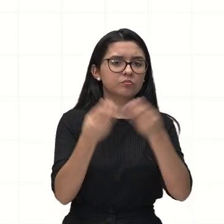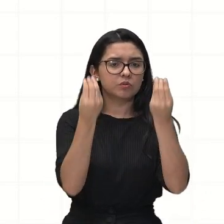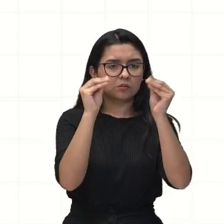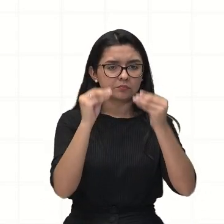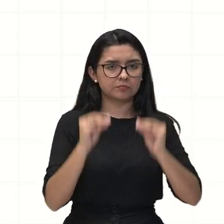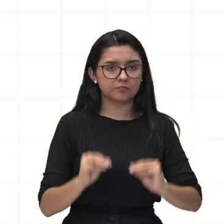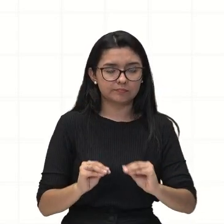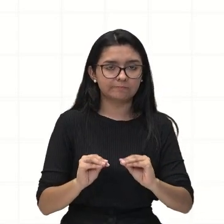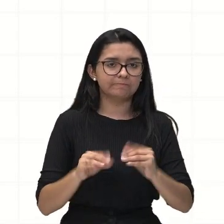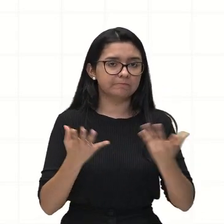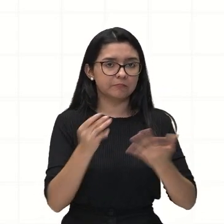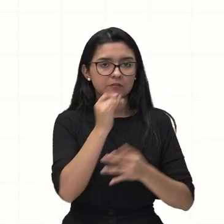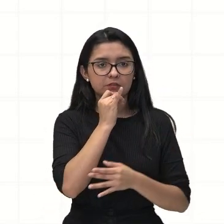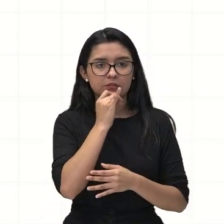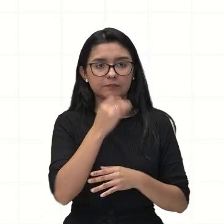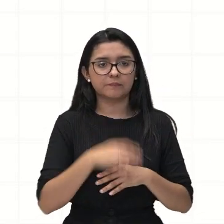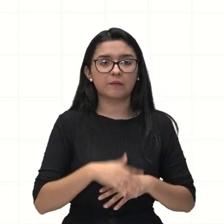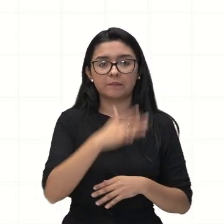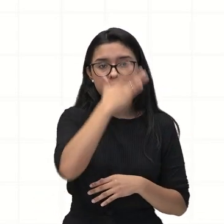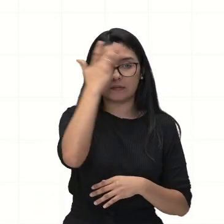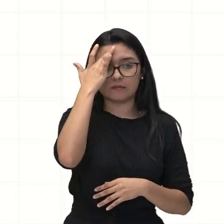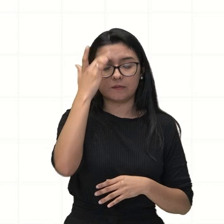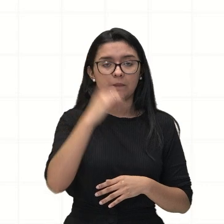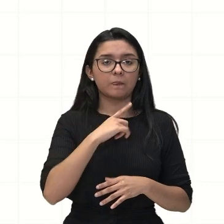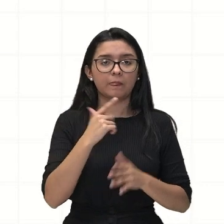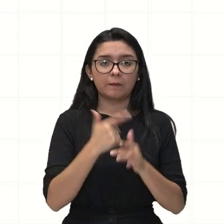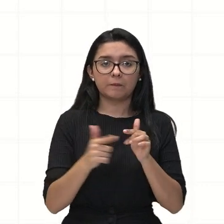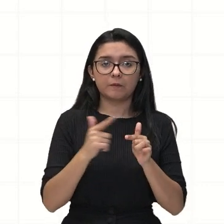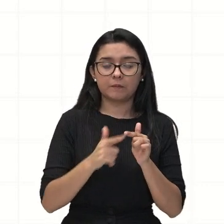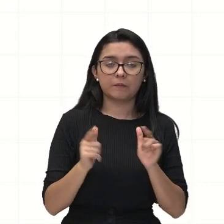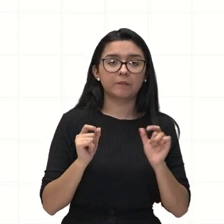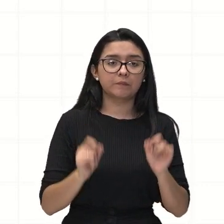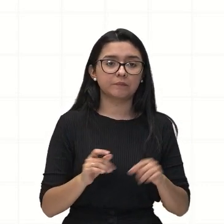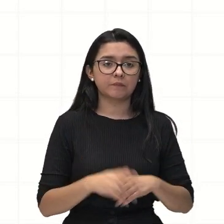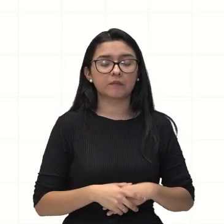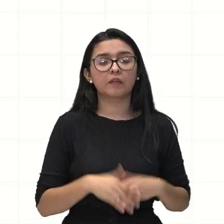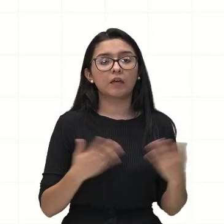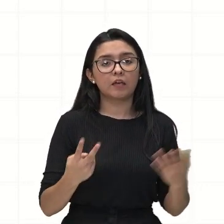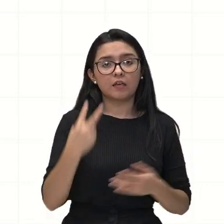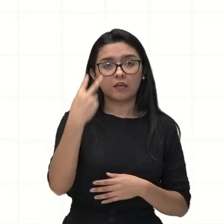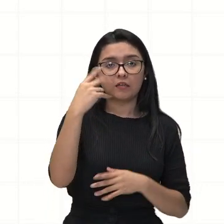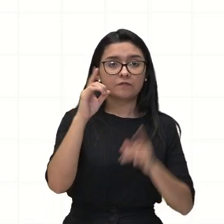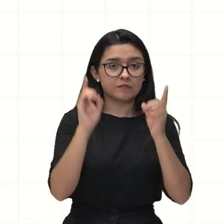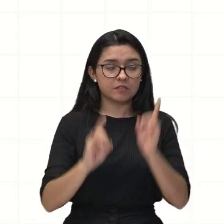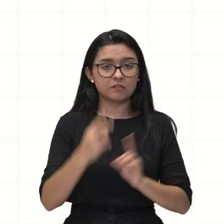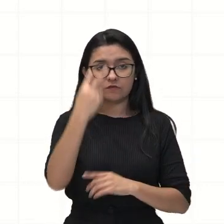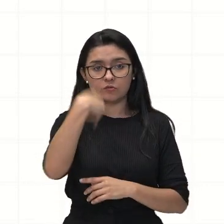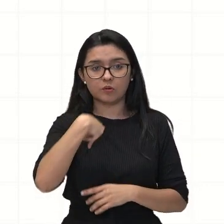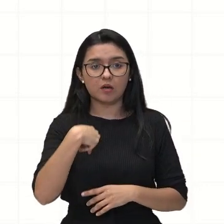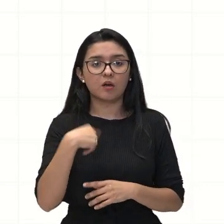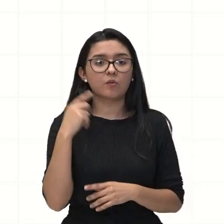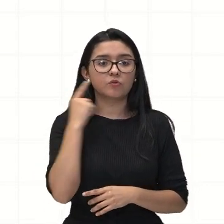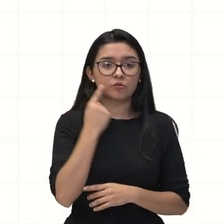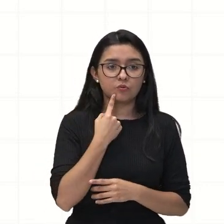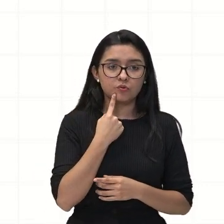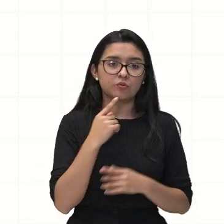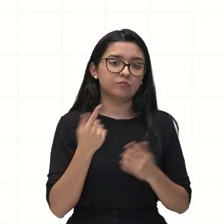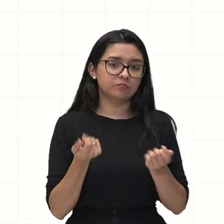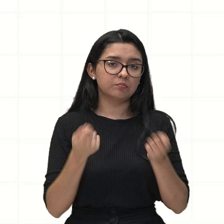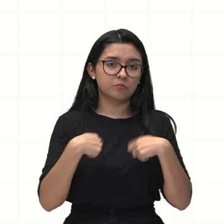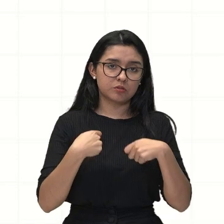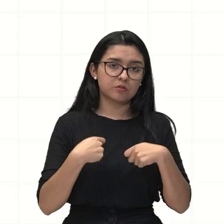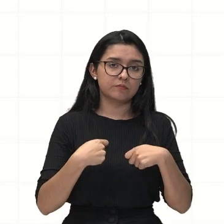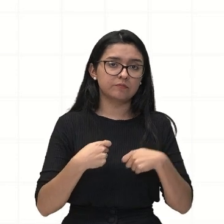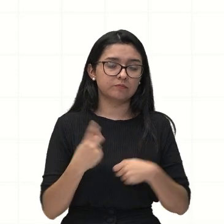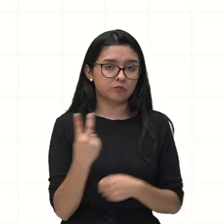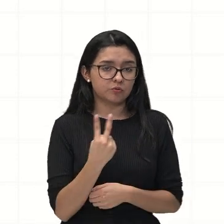seja, de repente a pessoa que tem problema visual também tem problema o quê? Auditivo. Então, isso daqui significa que essas duas informações